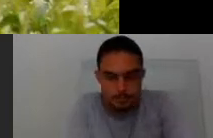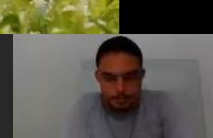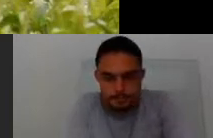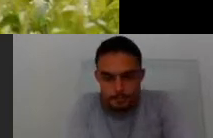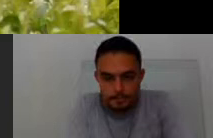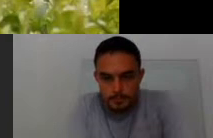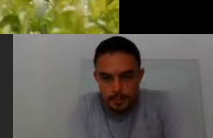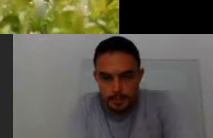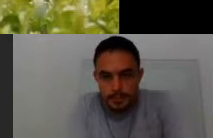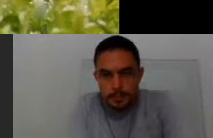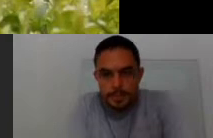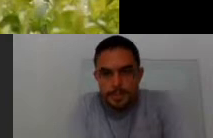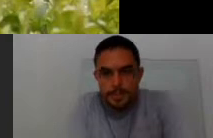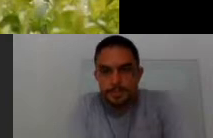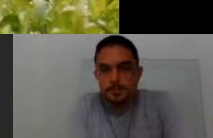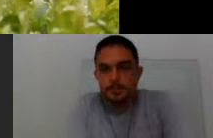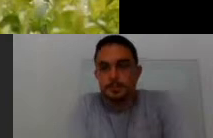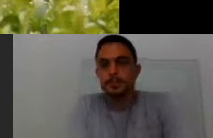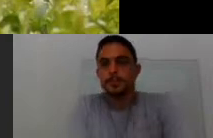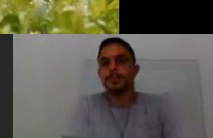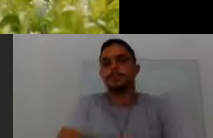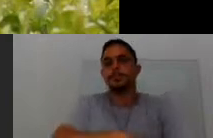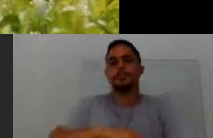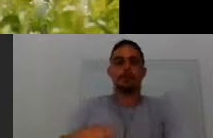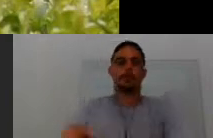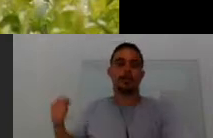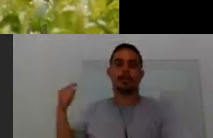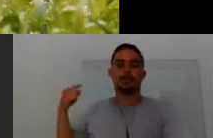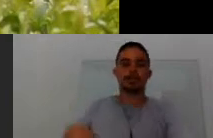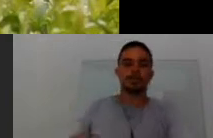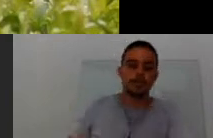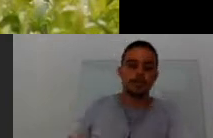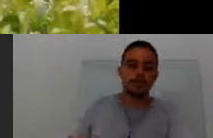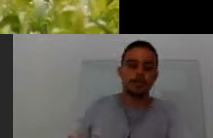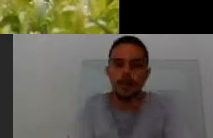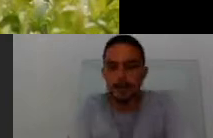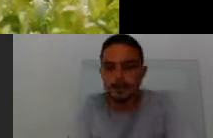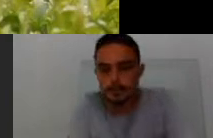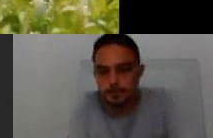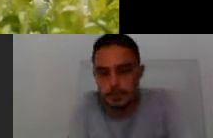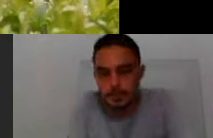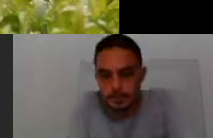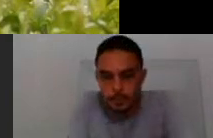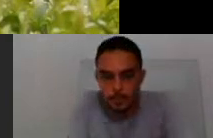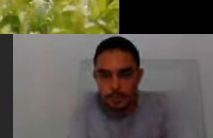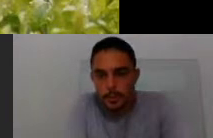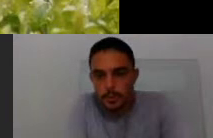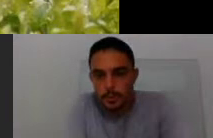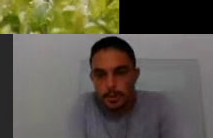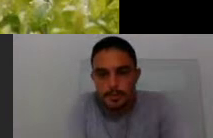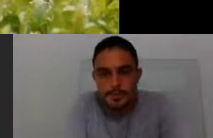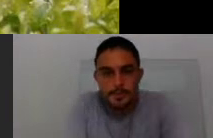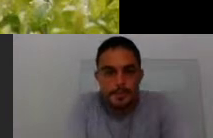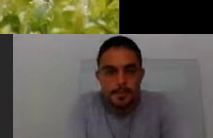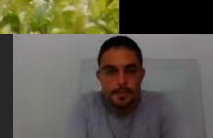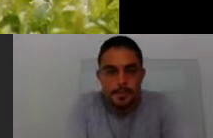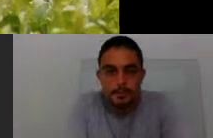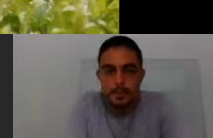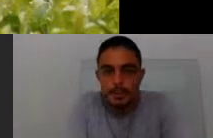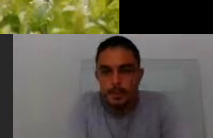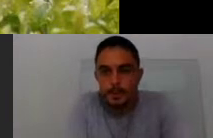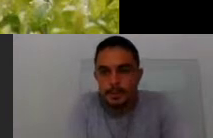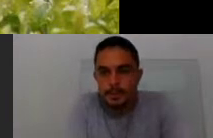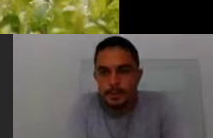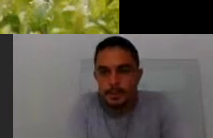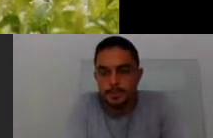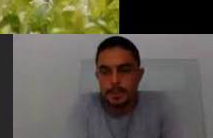gente conseguir resolver essa questão do quadro aqui, vocês conseguirem enxergar ali atrás com mais tranquilidade,